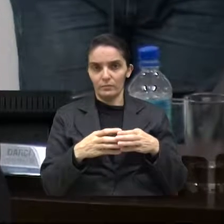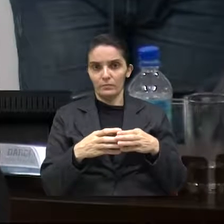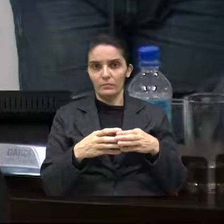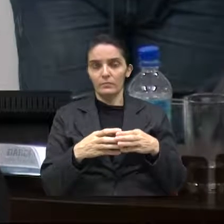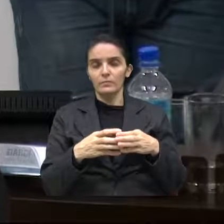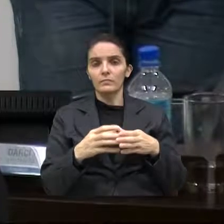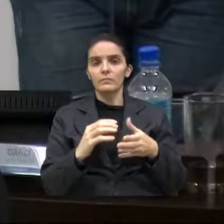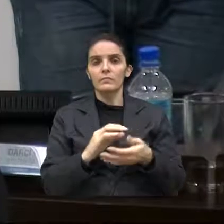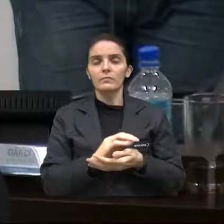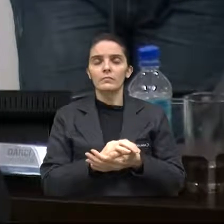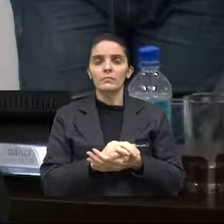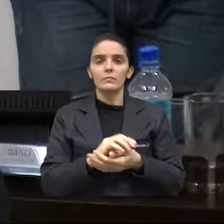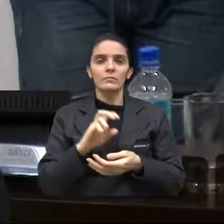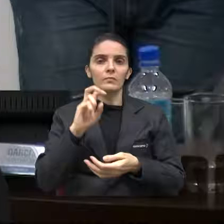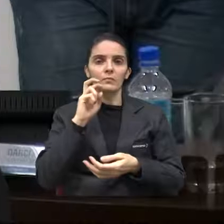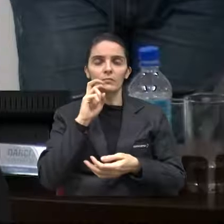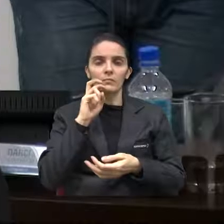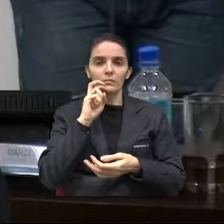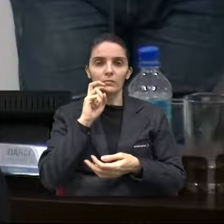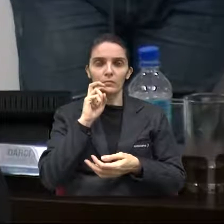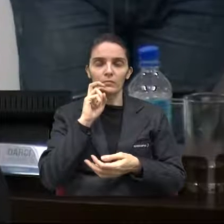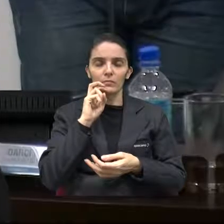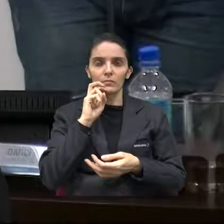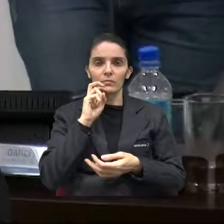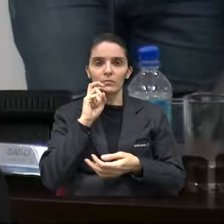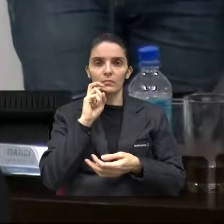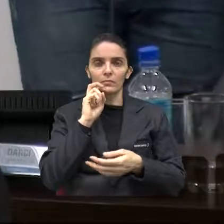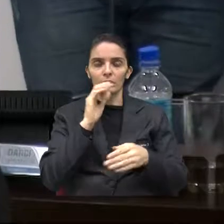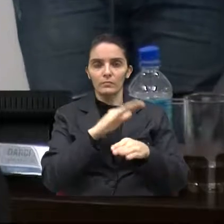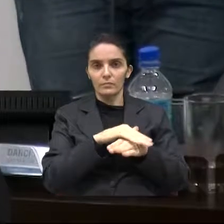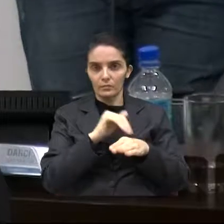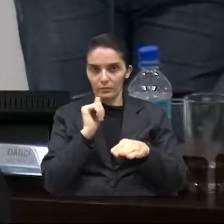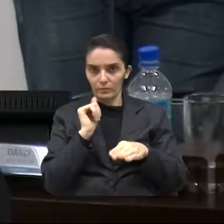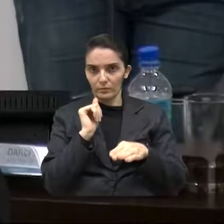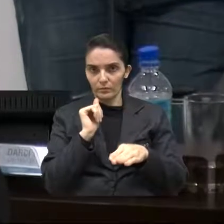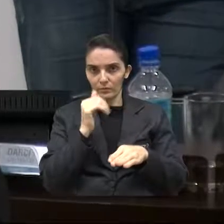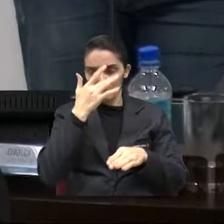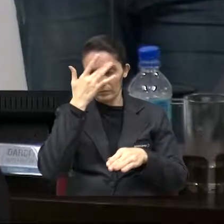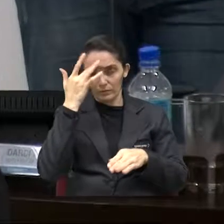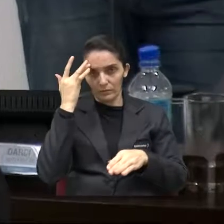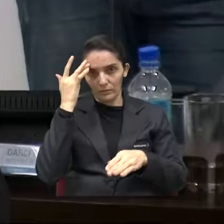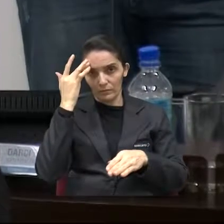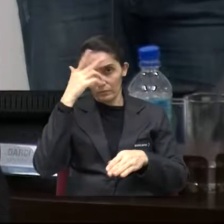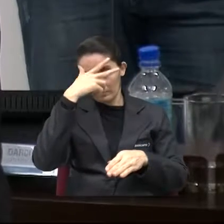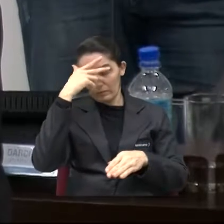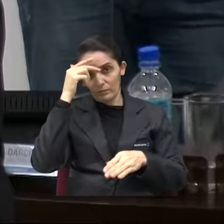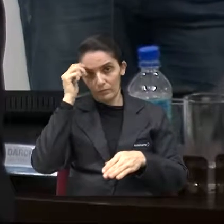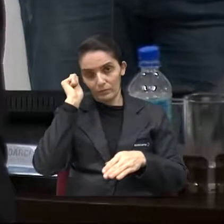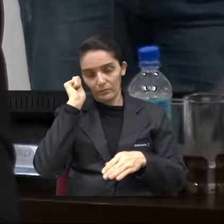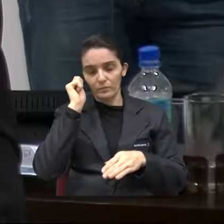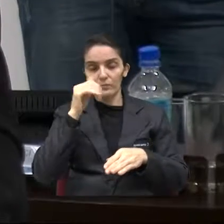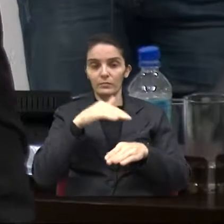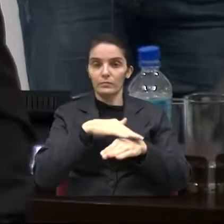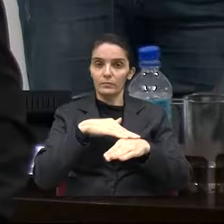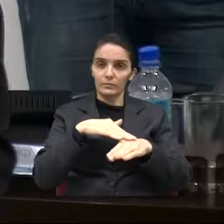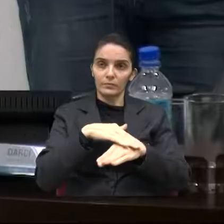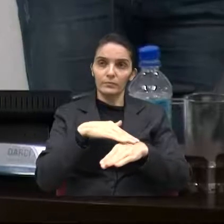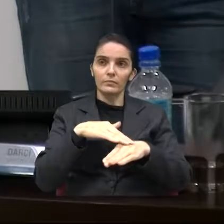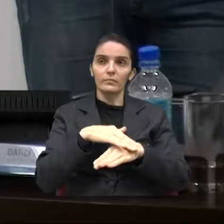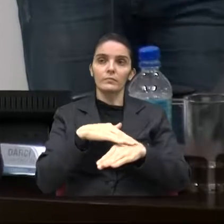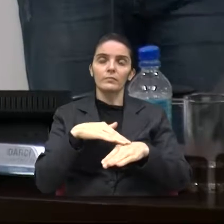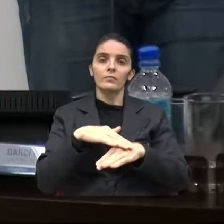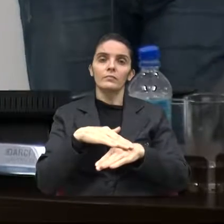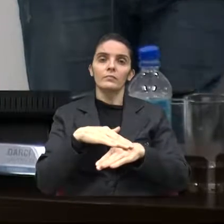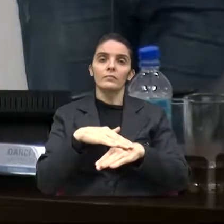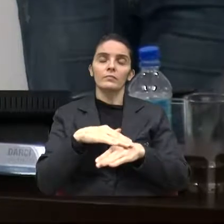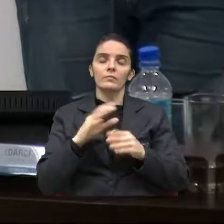momento oportuno, na última quinta-feira, membros do Executivo para poder falar